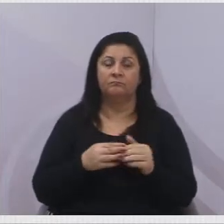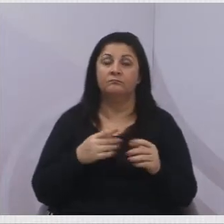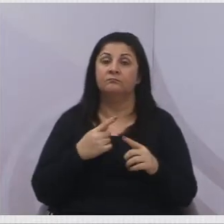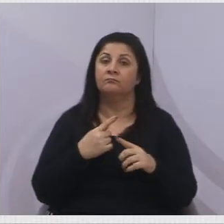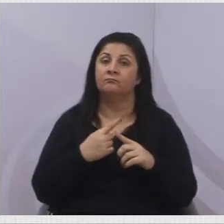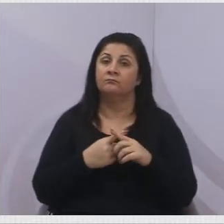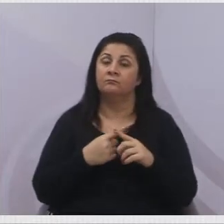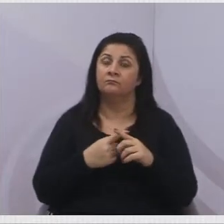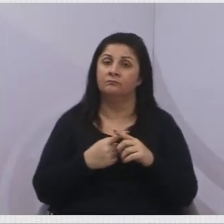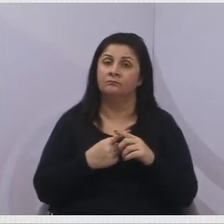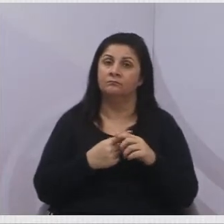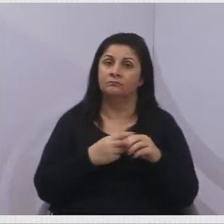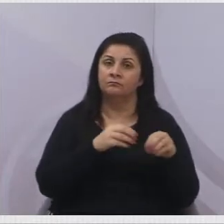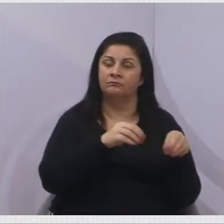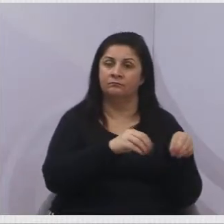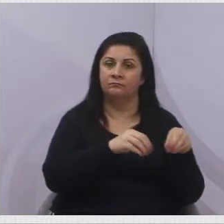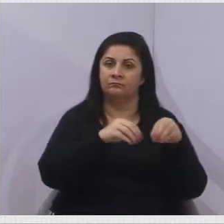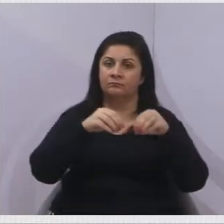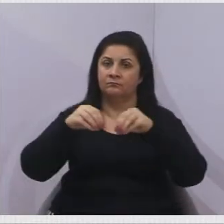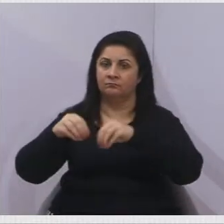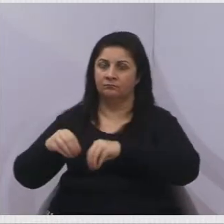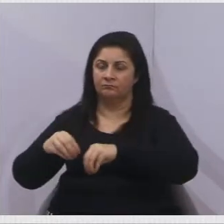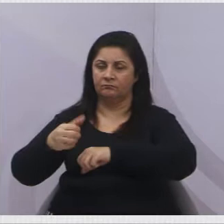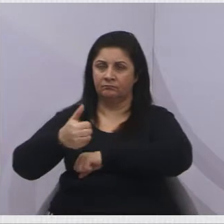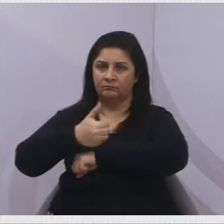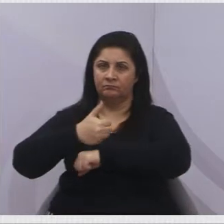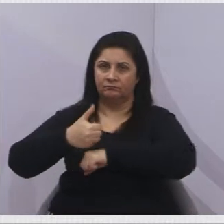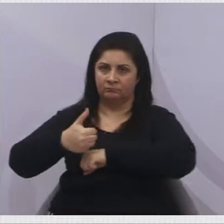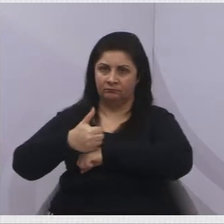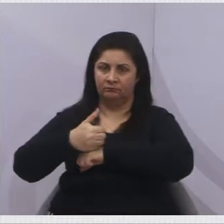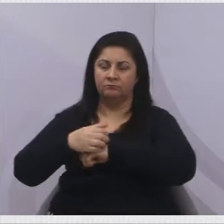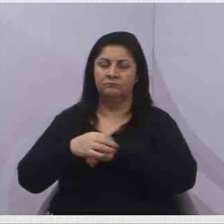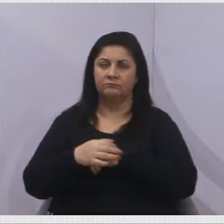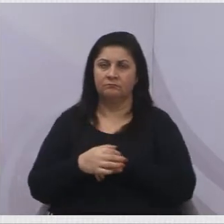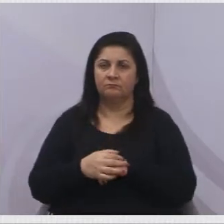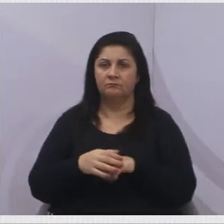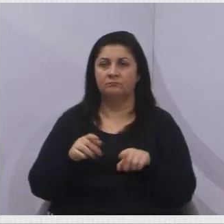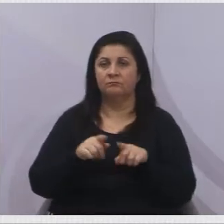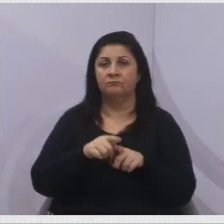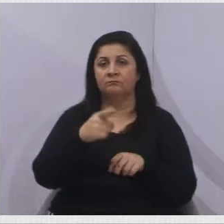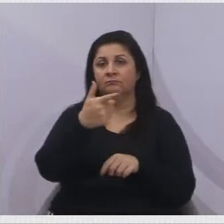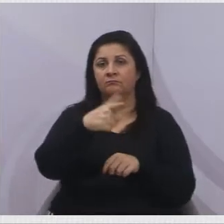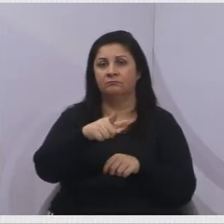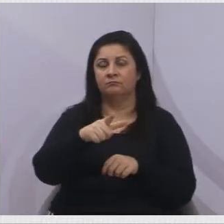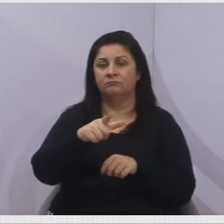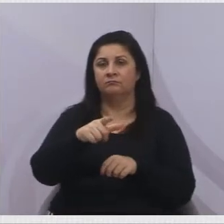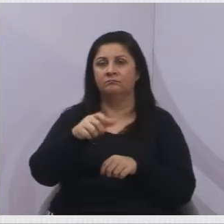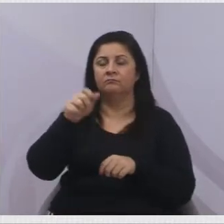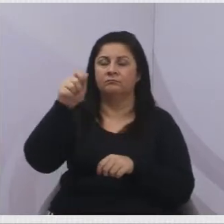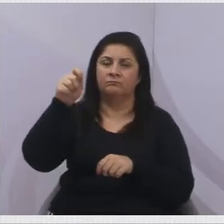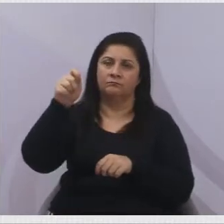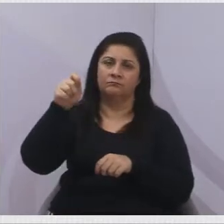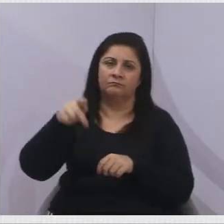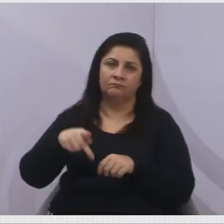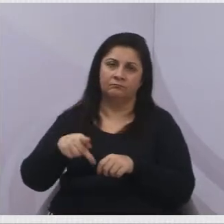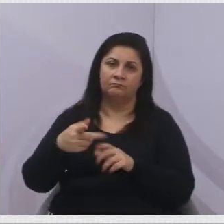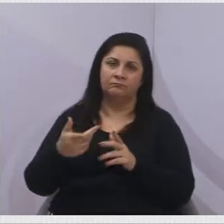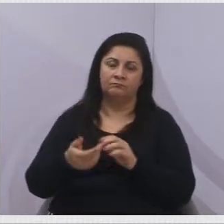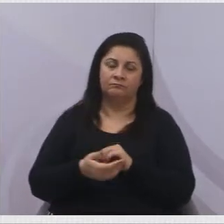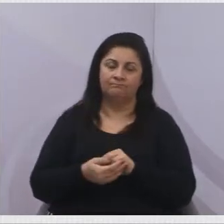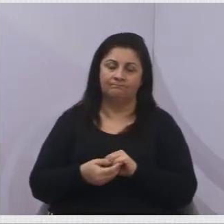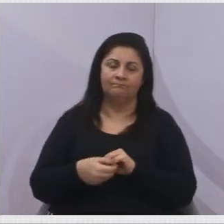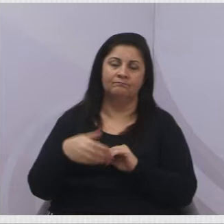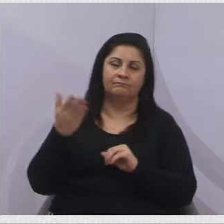pela transferência de uma profissional para outro setor e a aposentadoria da dentista que estava desenvolvendo um